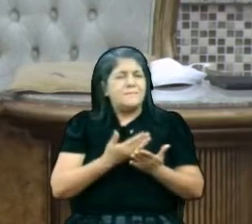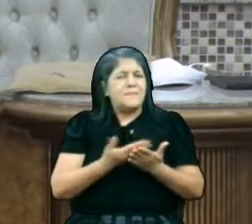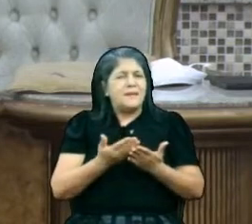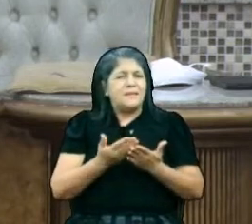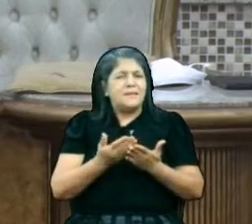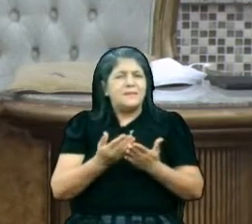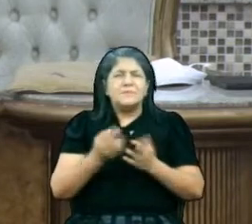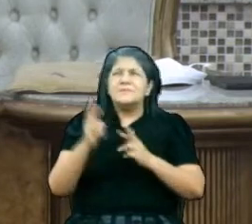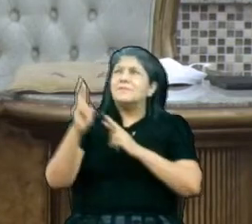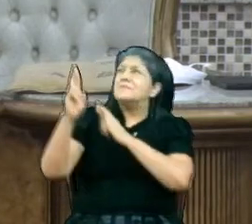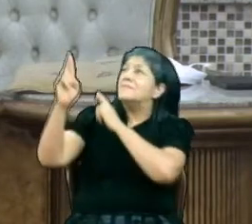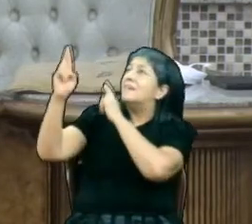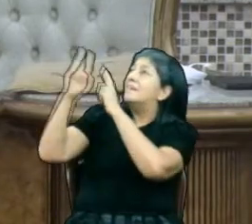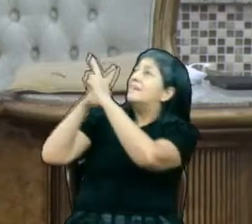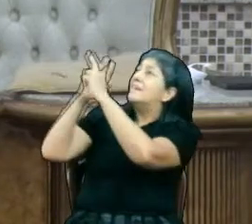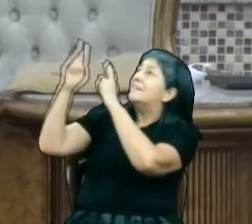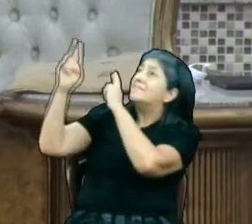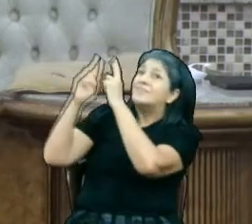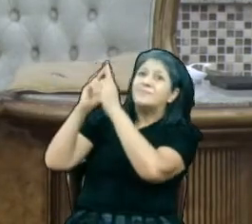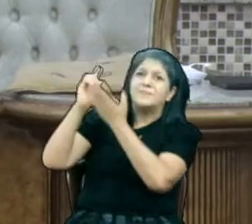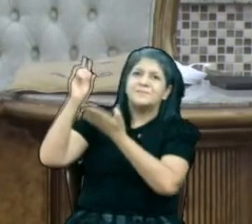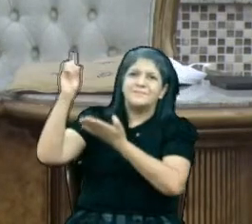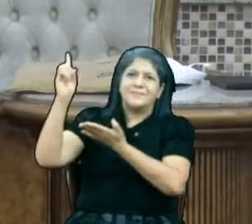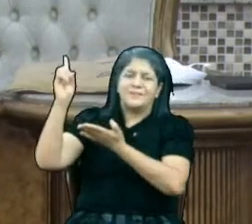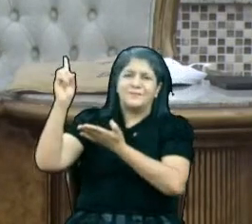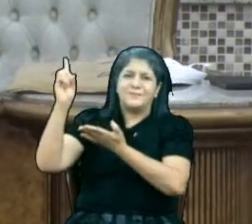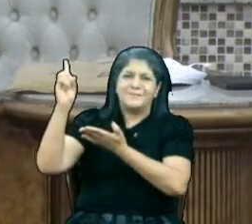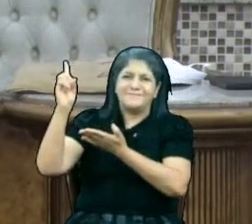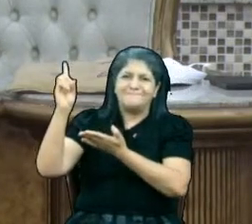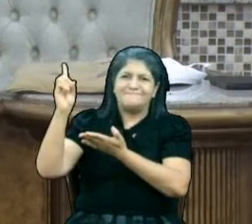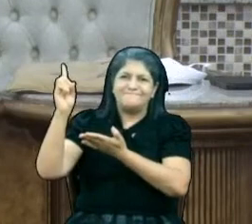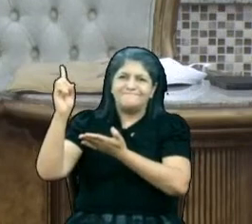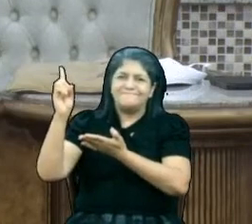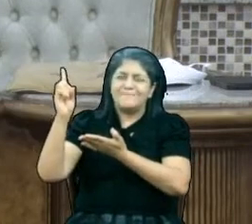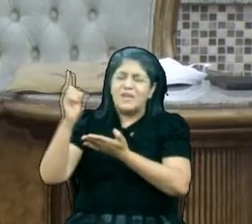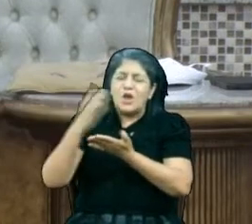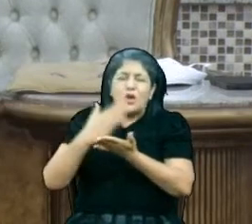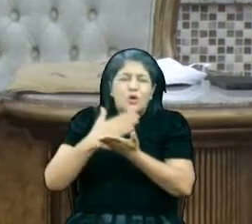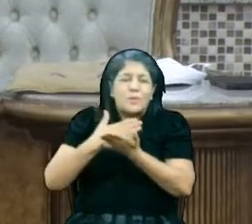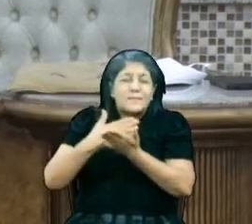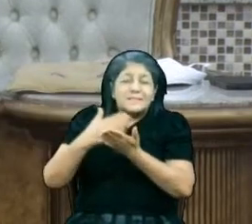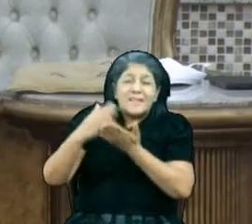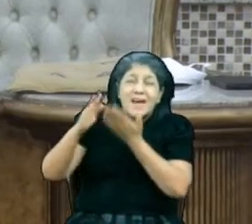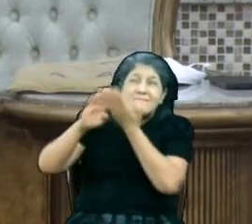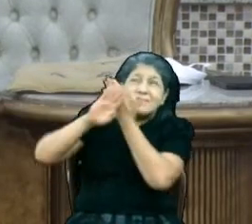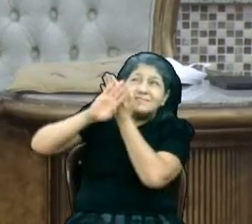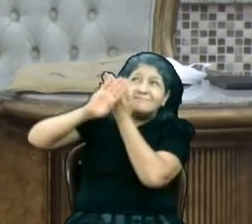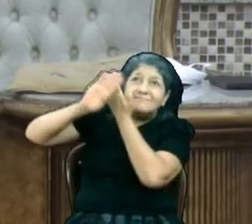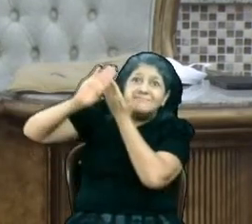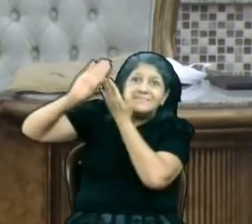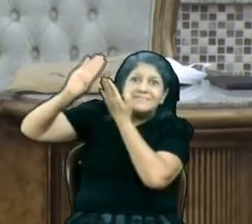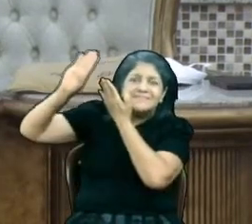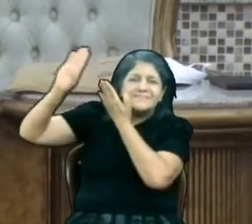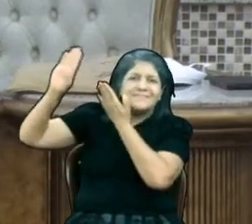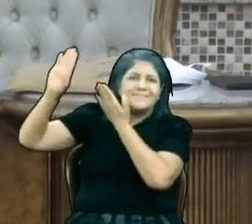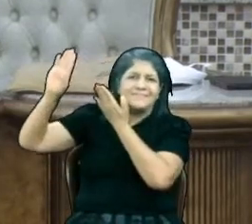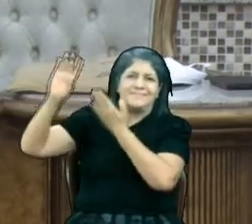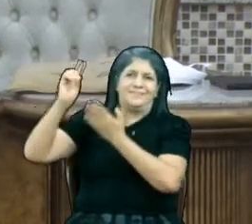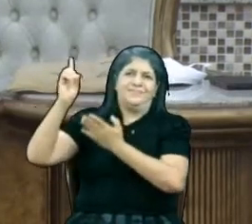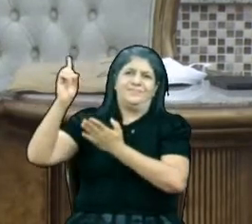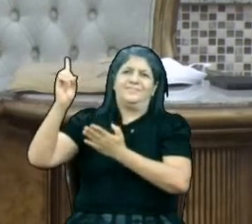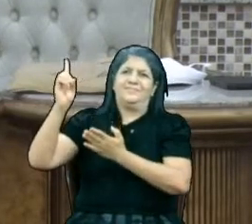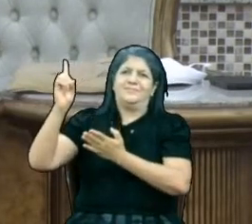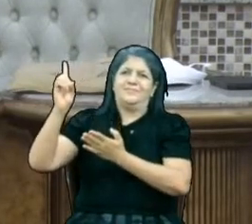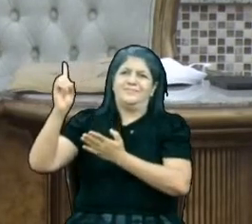que nós servimos o mesmo no potinho de Diano de casa que nós